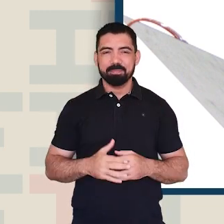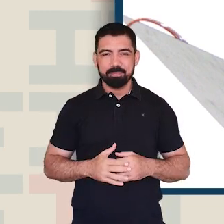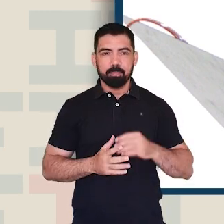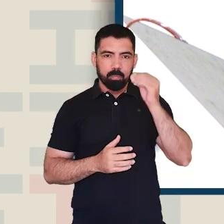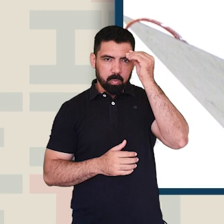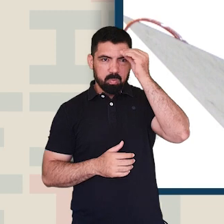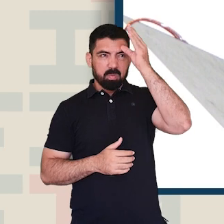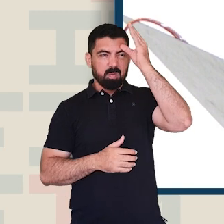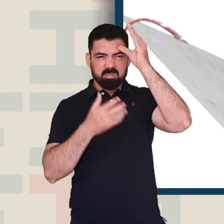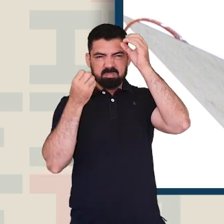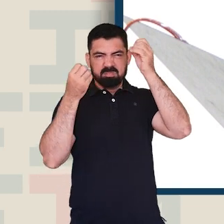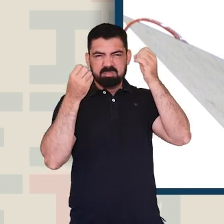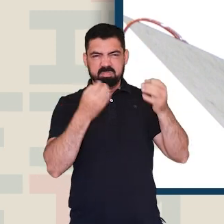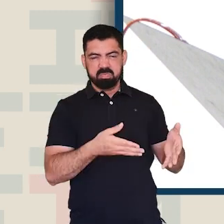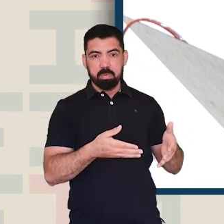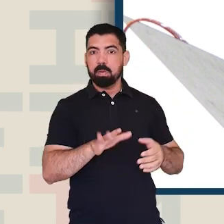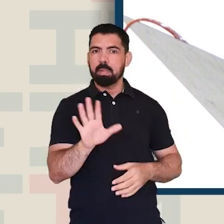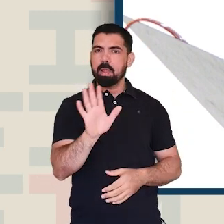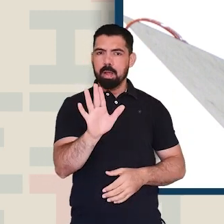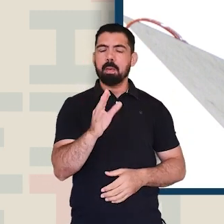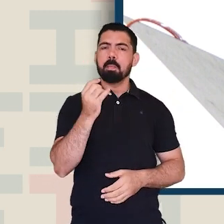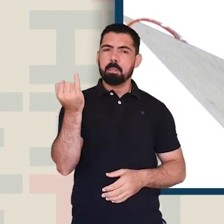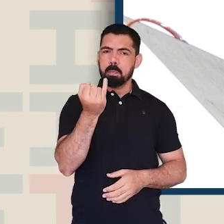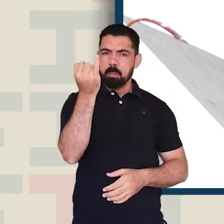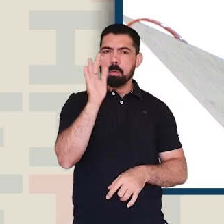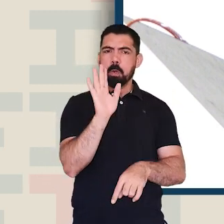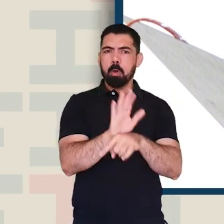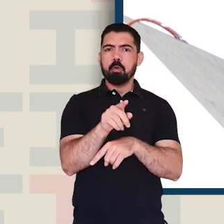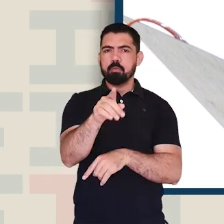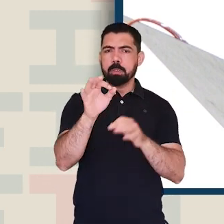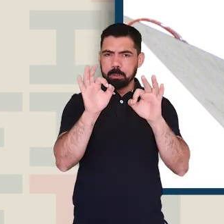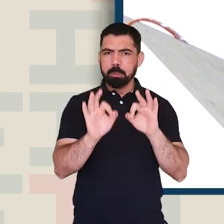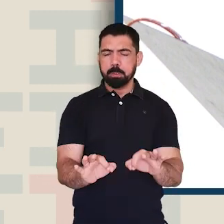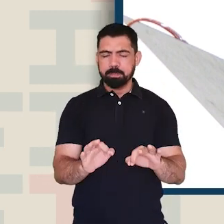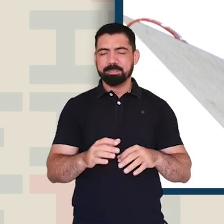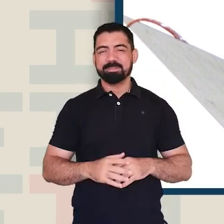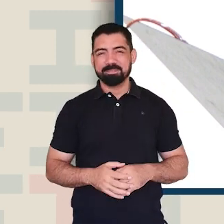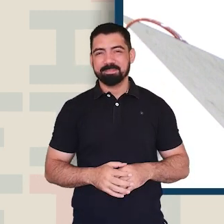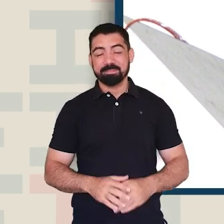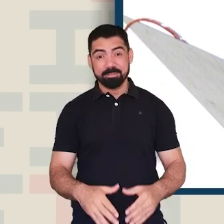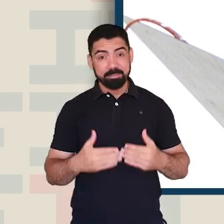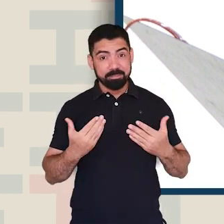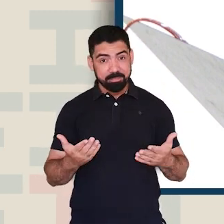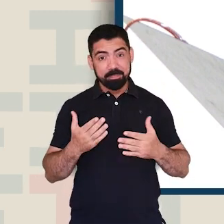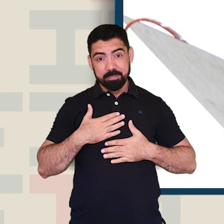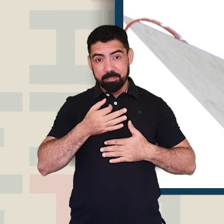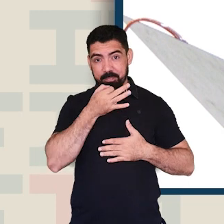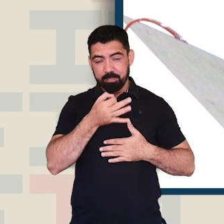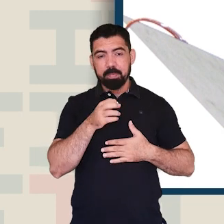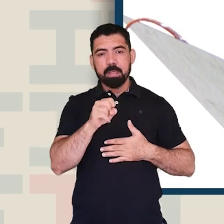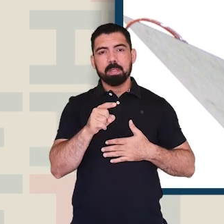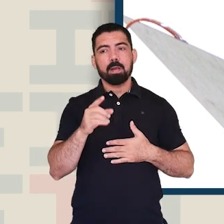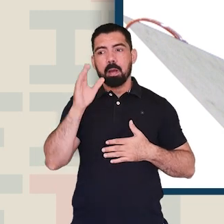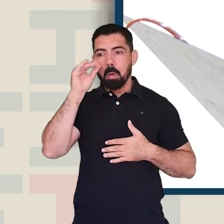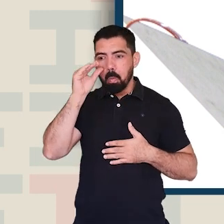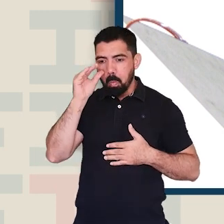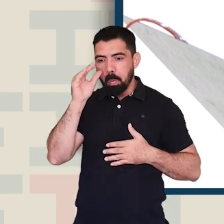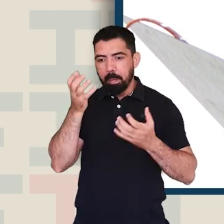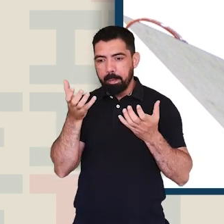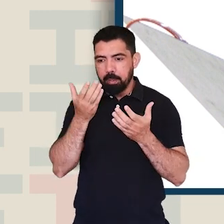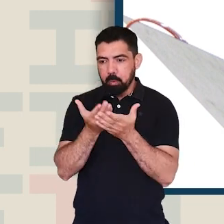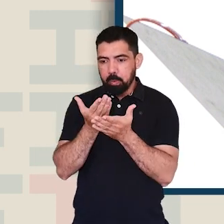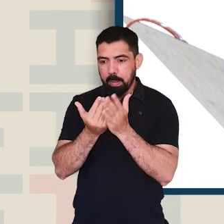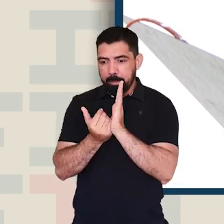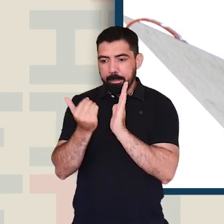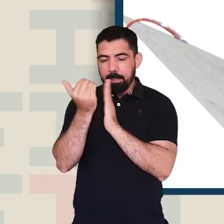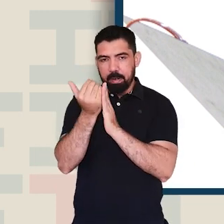Nenhum conhecimento é à toa, é descartável, é supérfluo. Então, assim, quem é mais curioso vai estudar